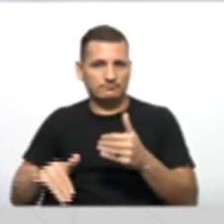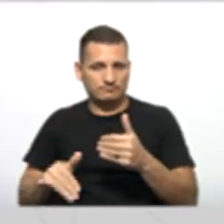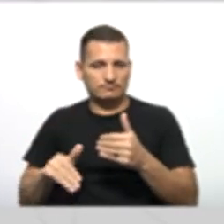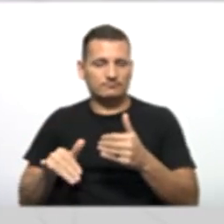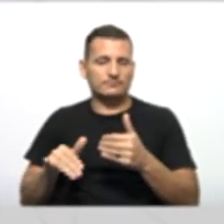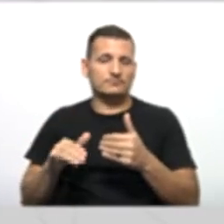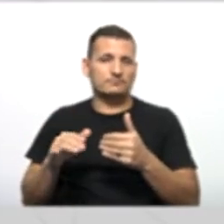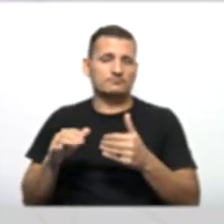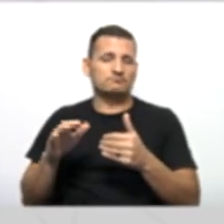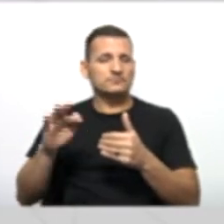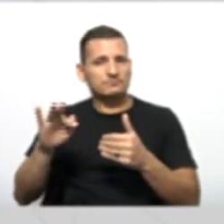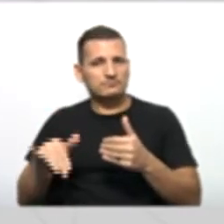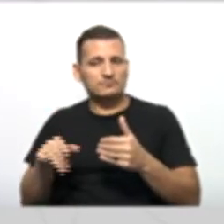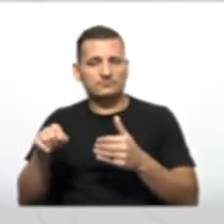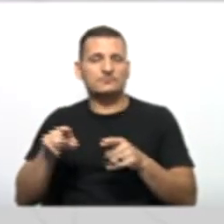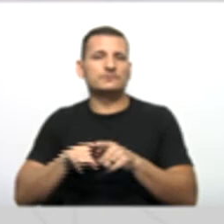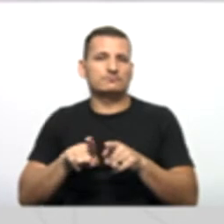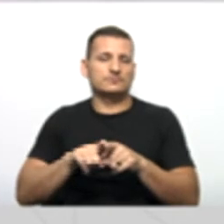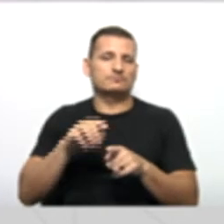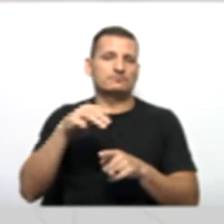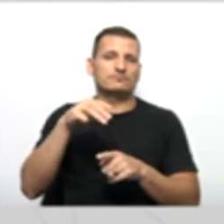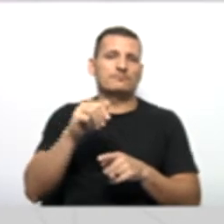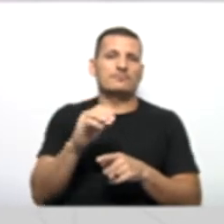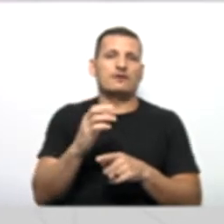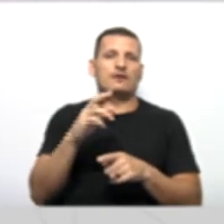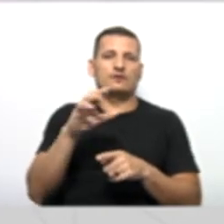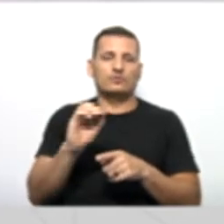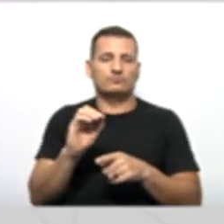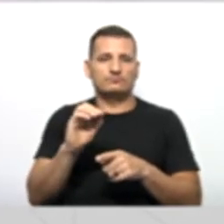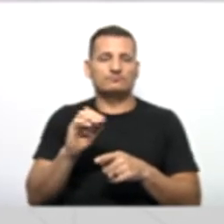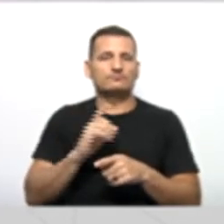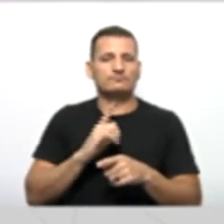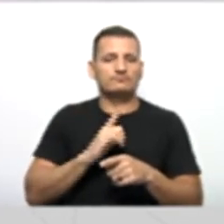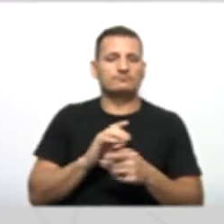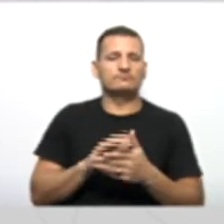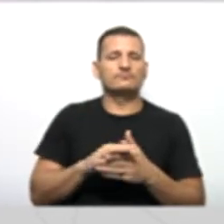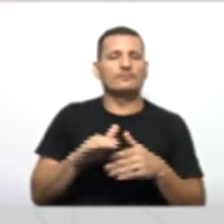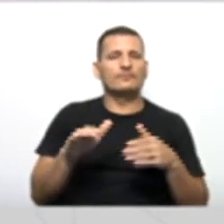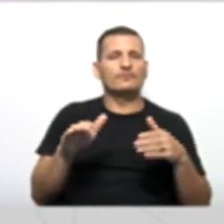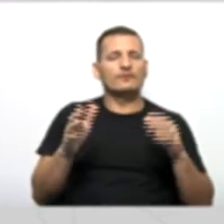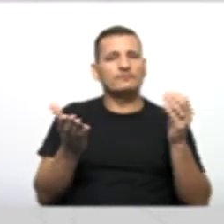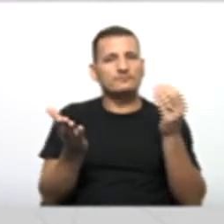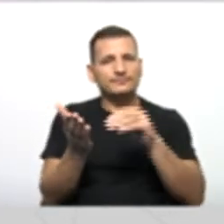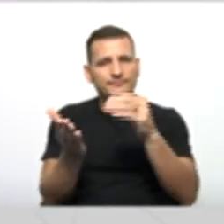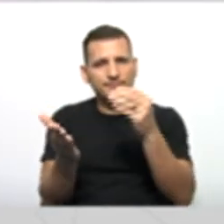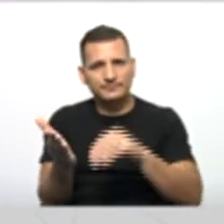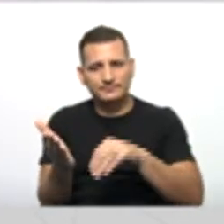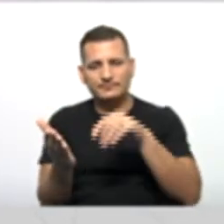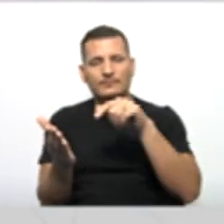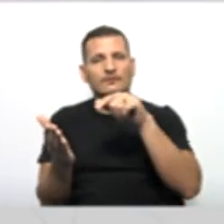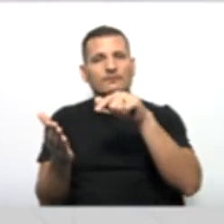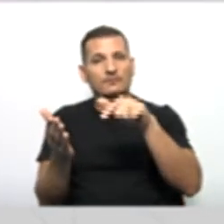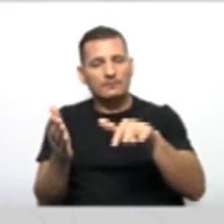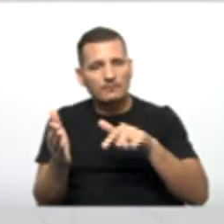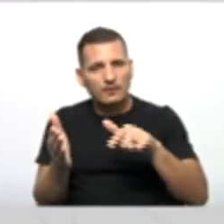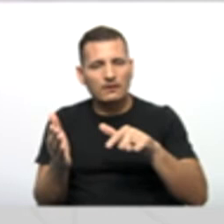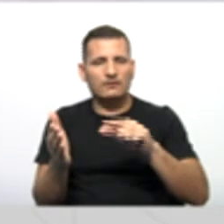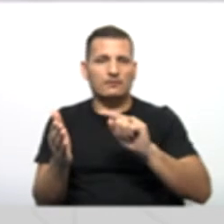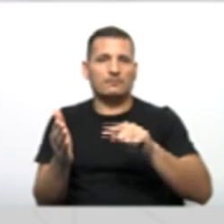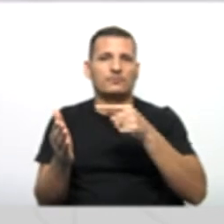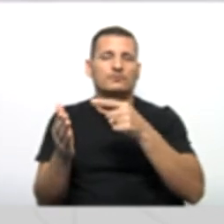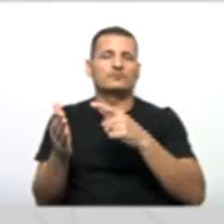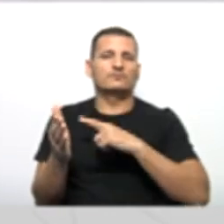meu encerramento, é também um macroprocesso, vou ter uma entrada, vou ter trabalhos dentro desse macroprocesso e vou ter as